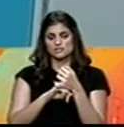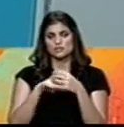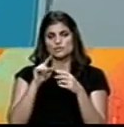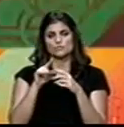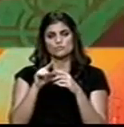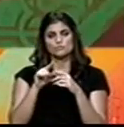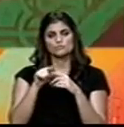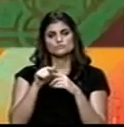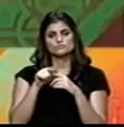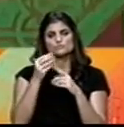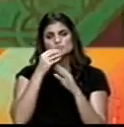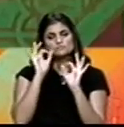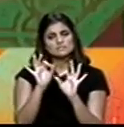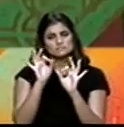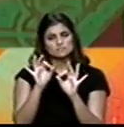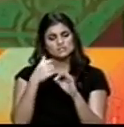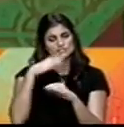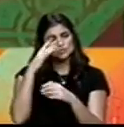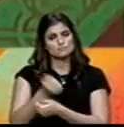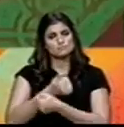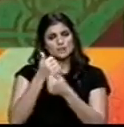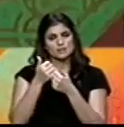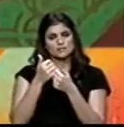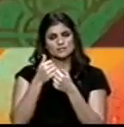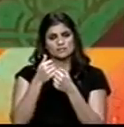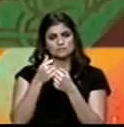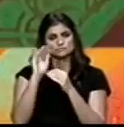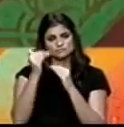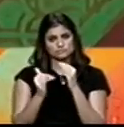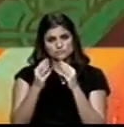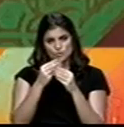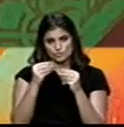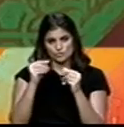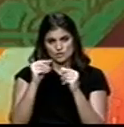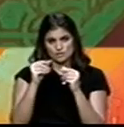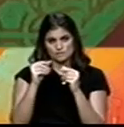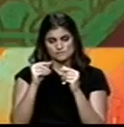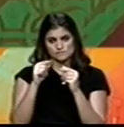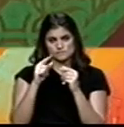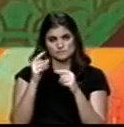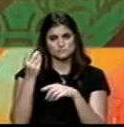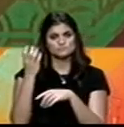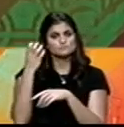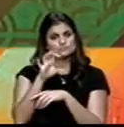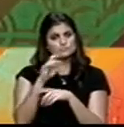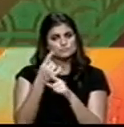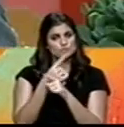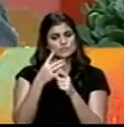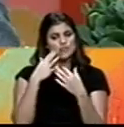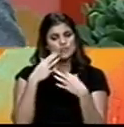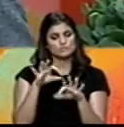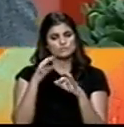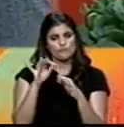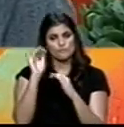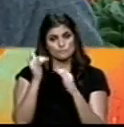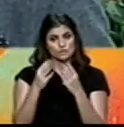por isso, achou por bem reduzirmos a quantidade de gordura, colocarmos um produto mais natural, com